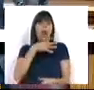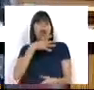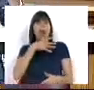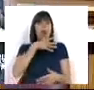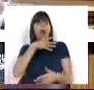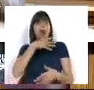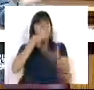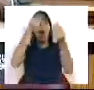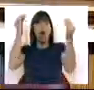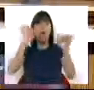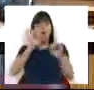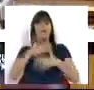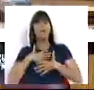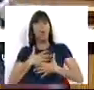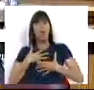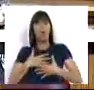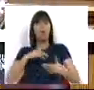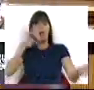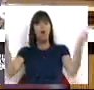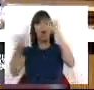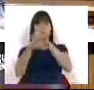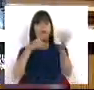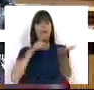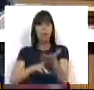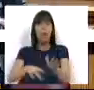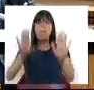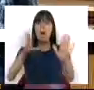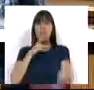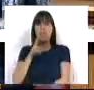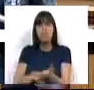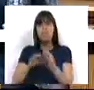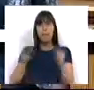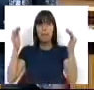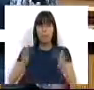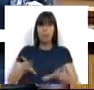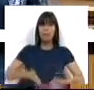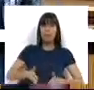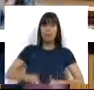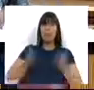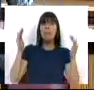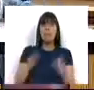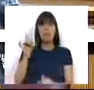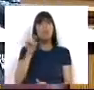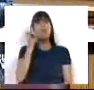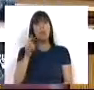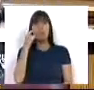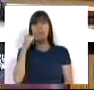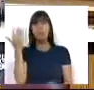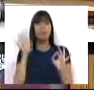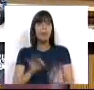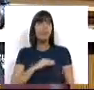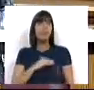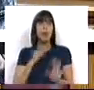muitos discursos sobre a vossa vontade de inverter esta realidade, mas o facto é que a baixa da taxa de natalidade é uma questão